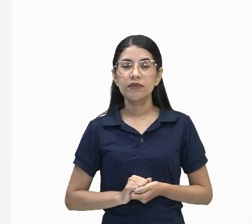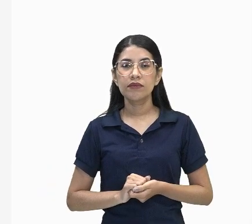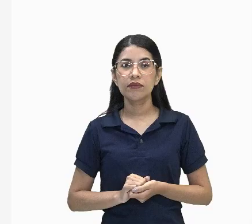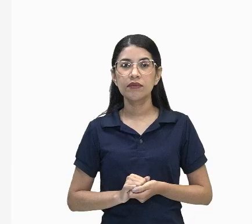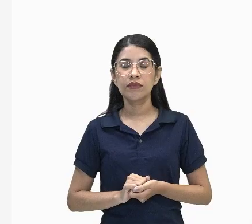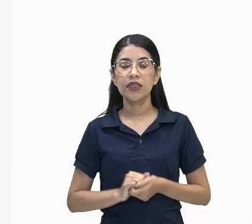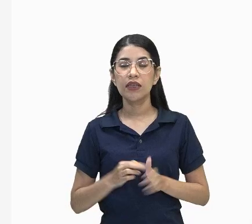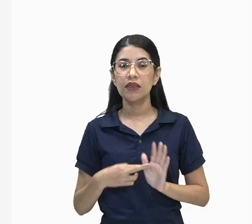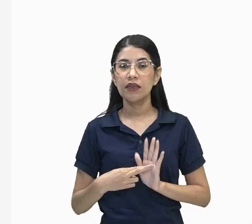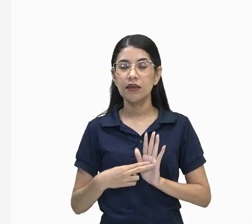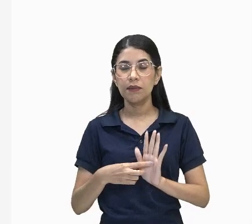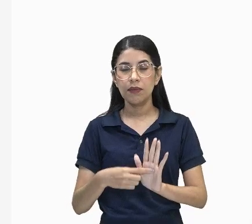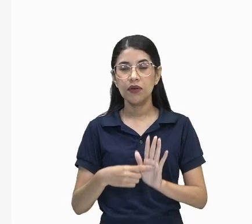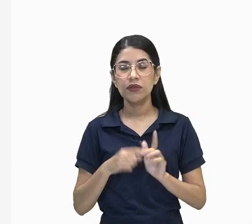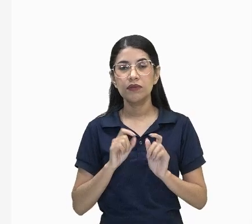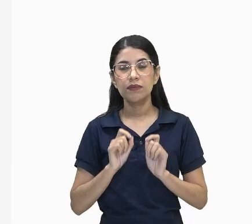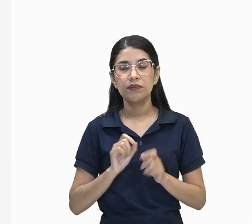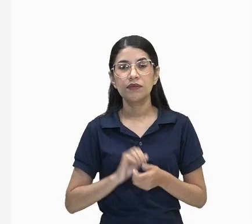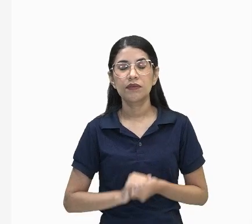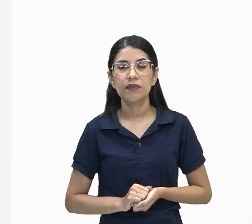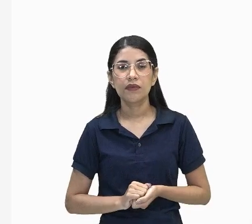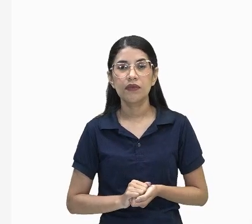está refletindo